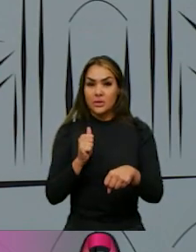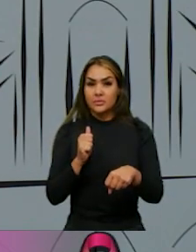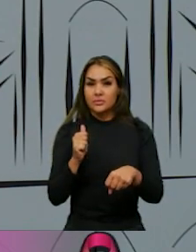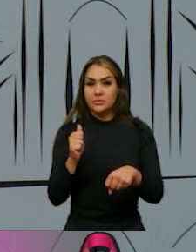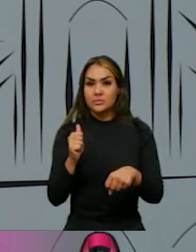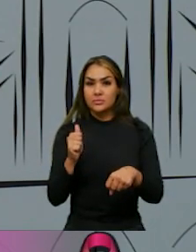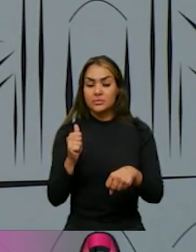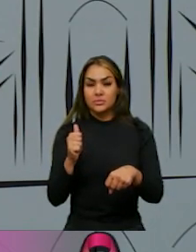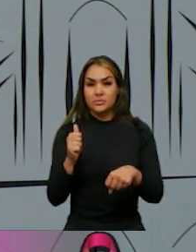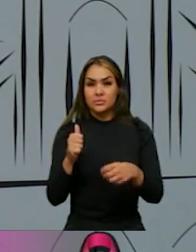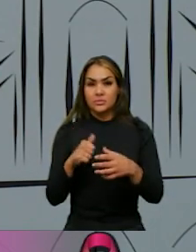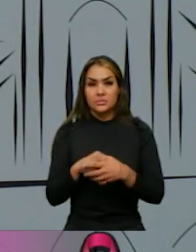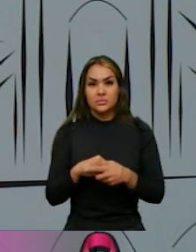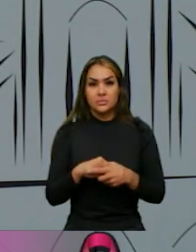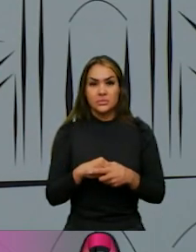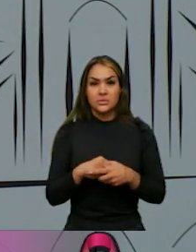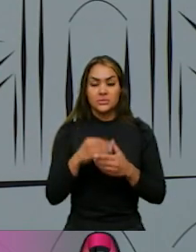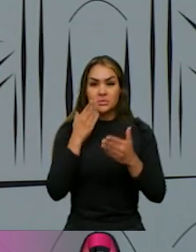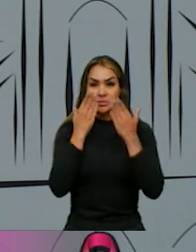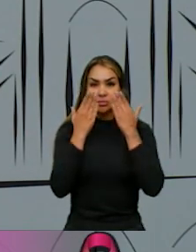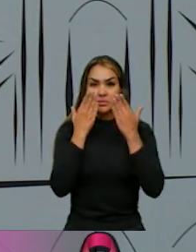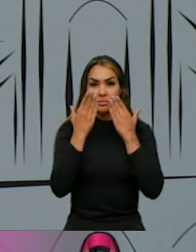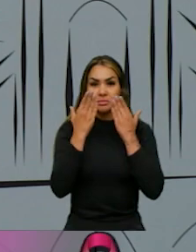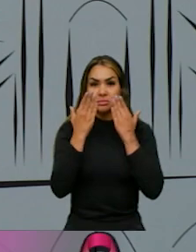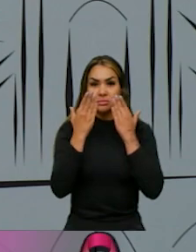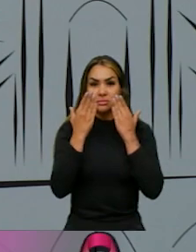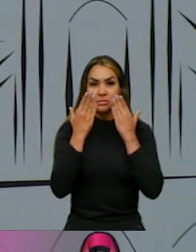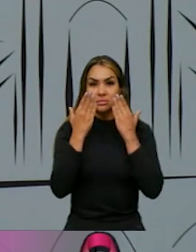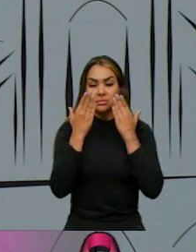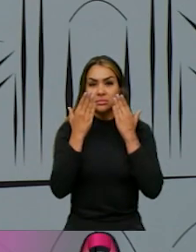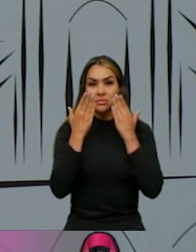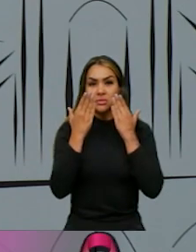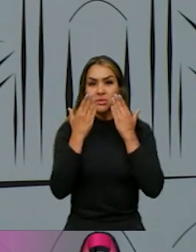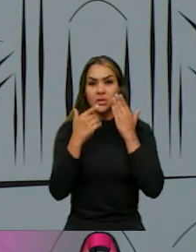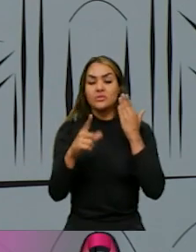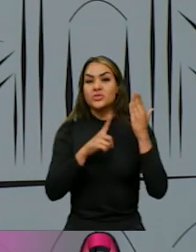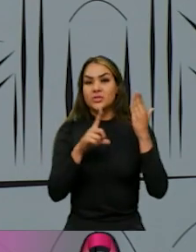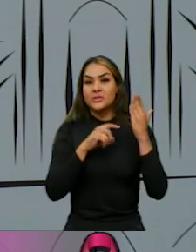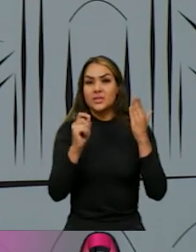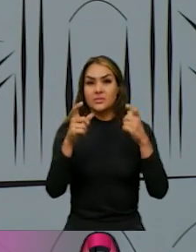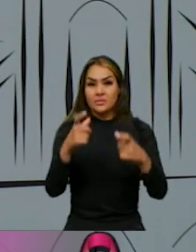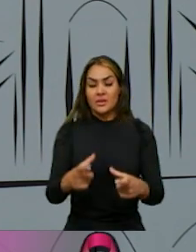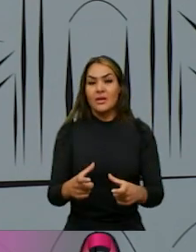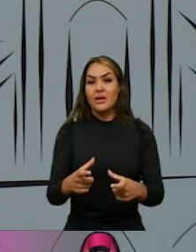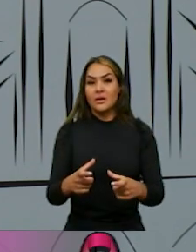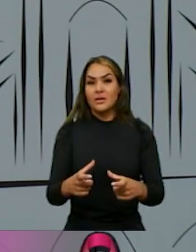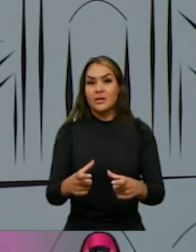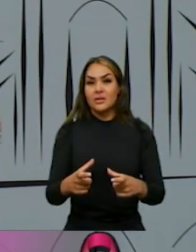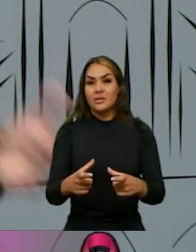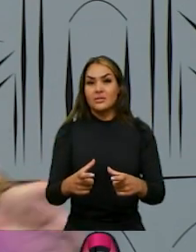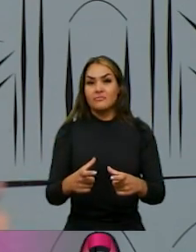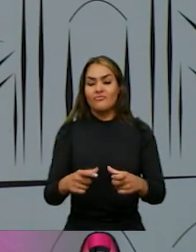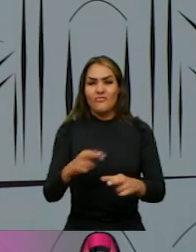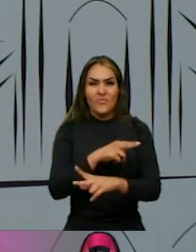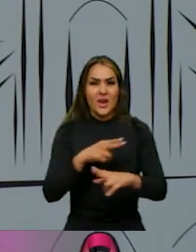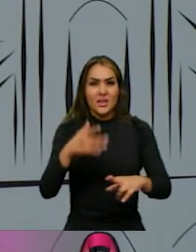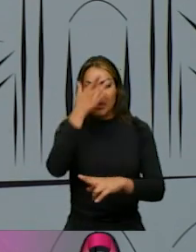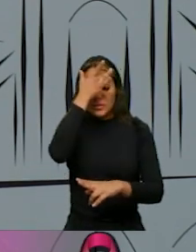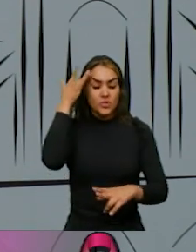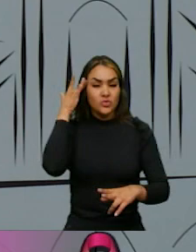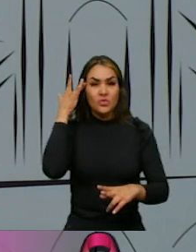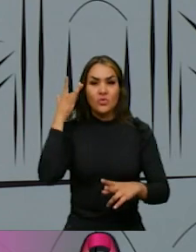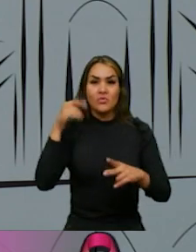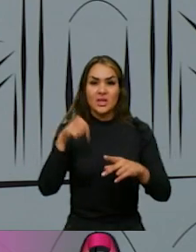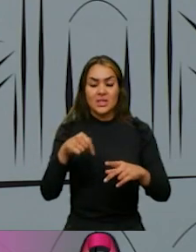ocorrências atendidas por mim, Boato, nós encheríamos metade desse plenário aqui, naquele local. Tem pessoas que perdeu a vida,